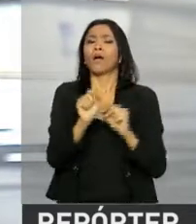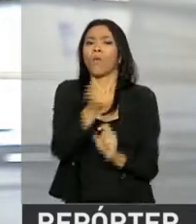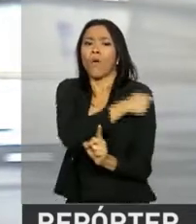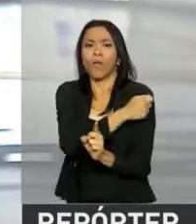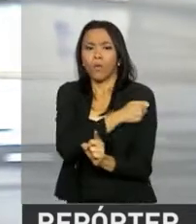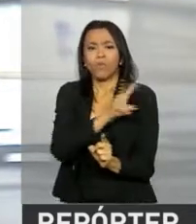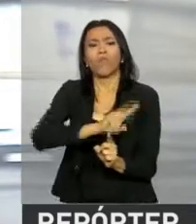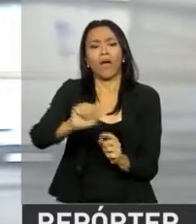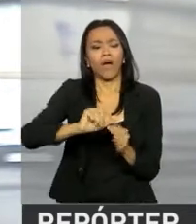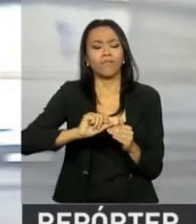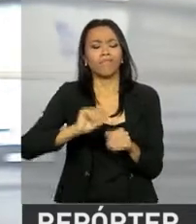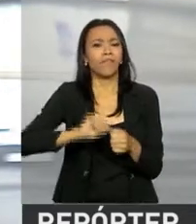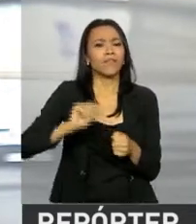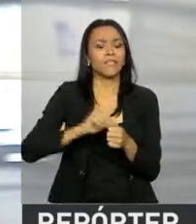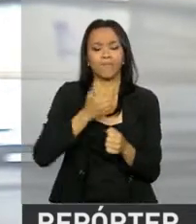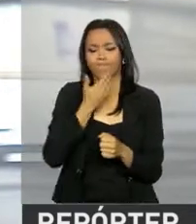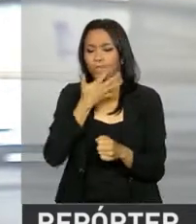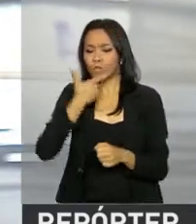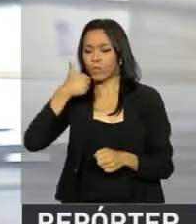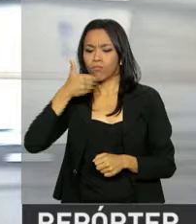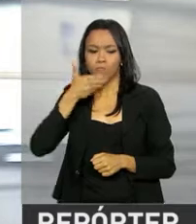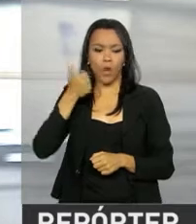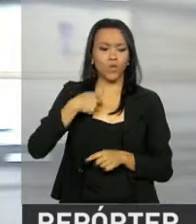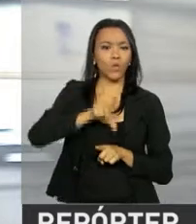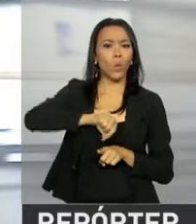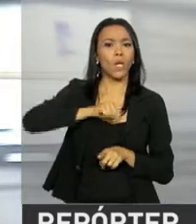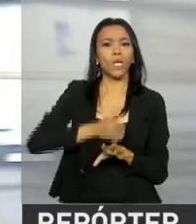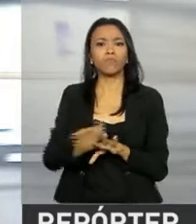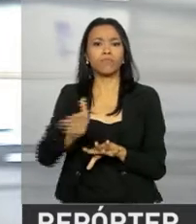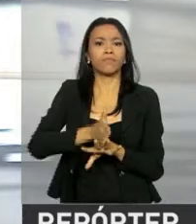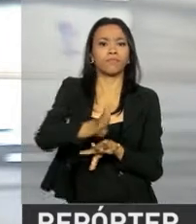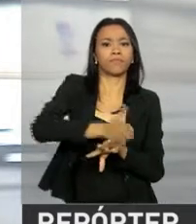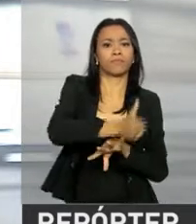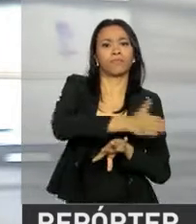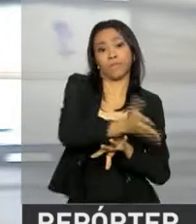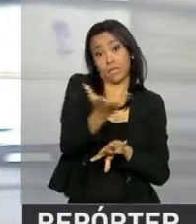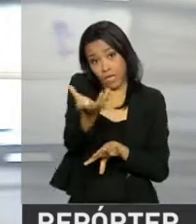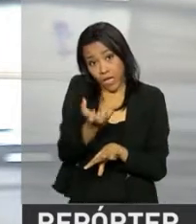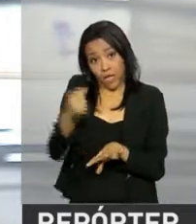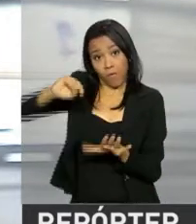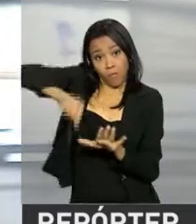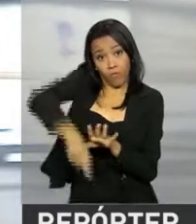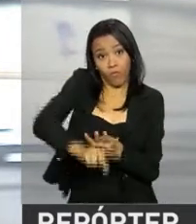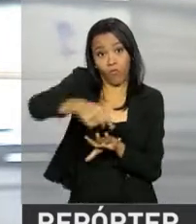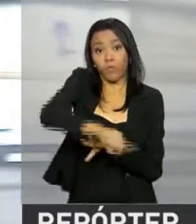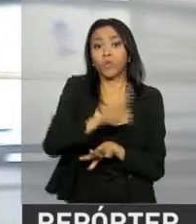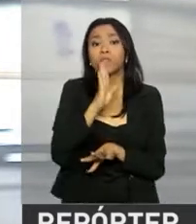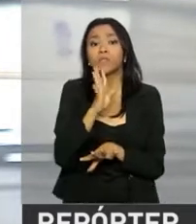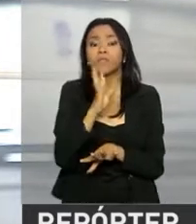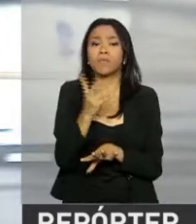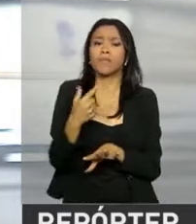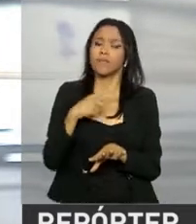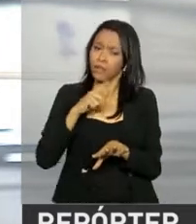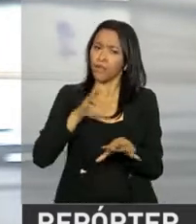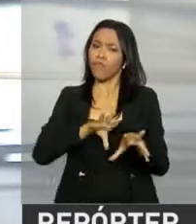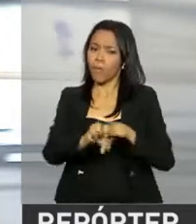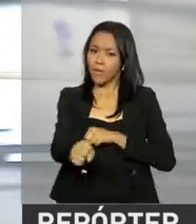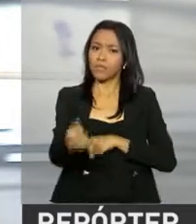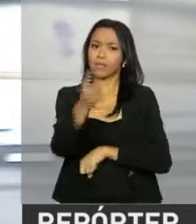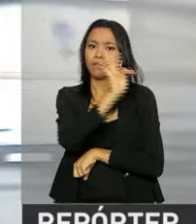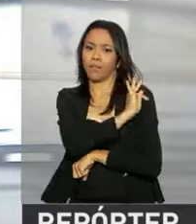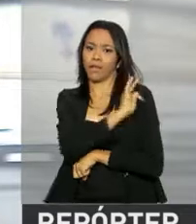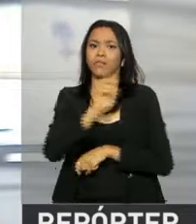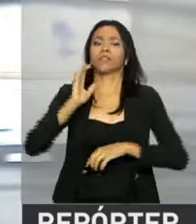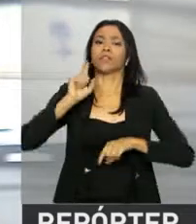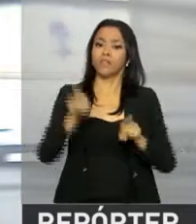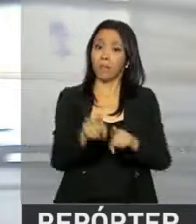poder fazer a opção por qual a área do conhecimento que é se aprofundar e também ter educação tem formação técnica e